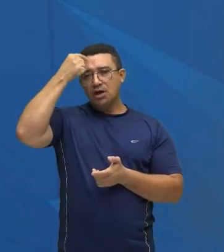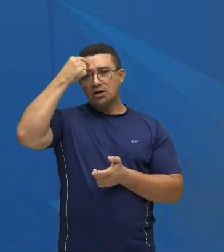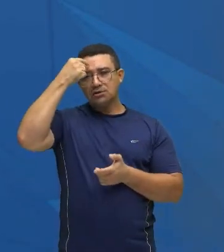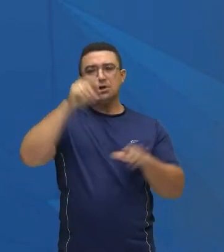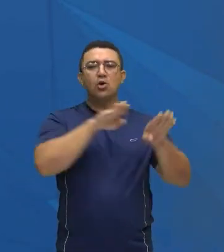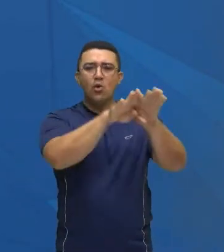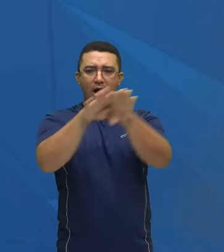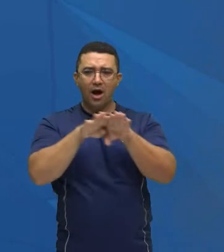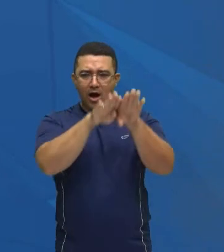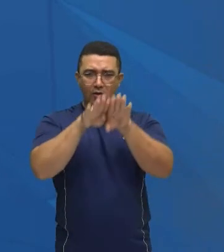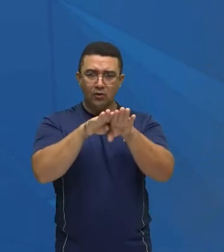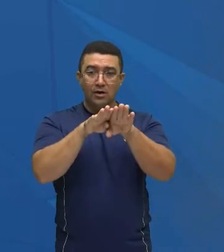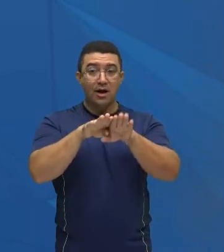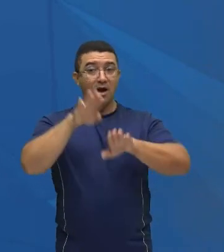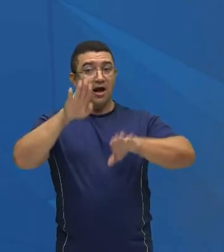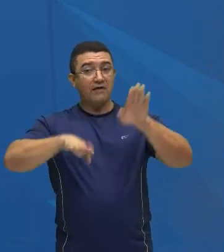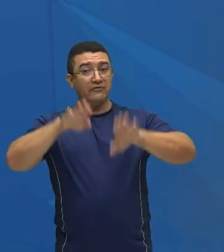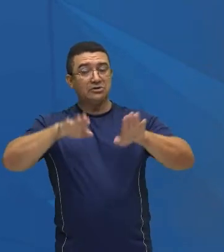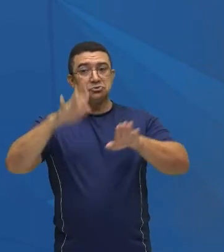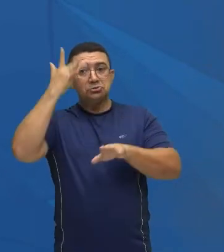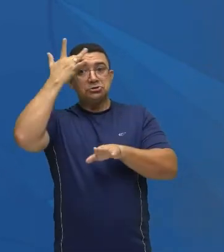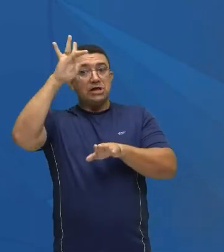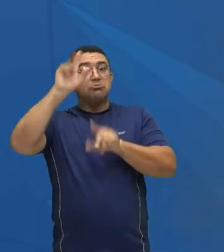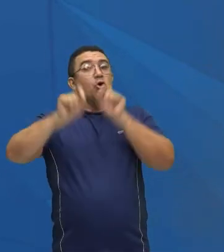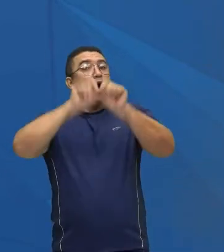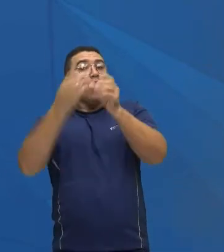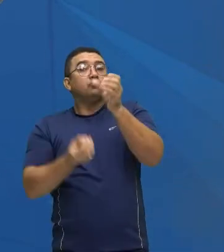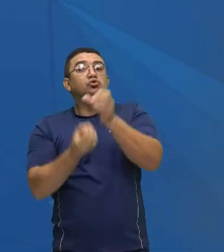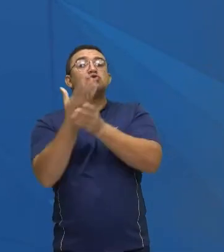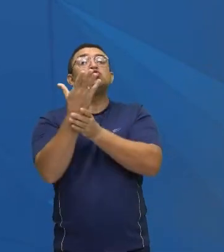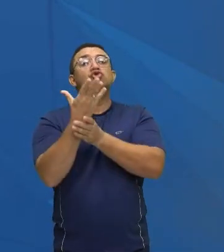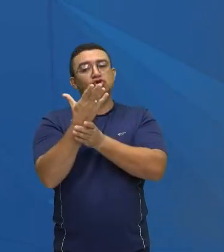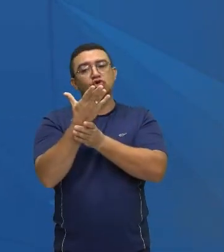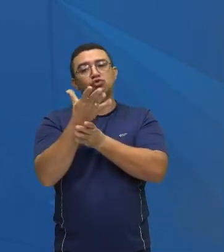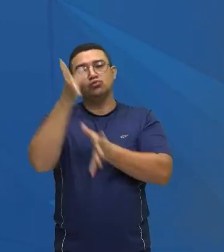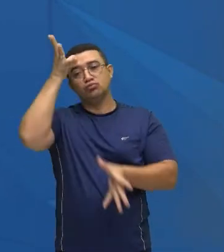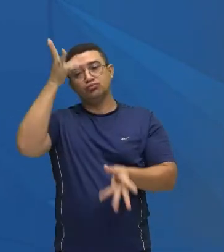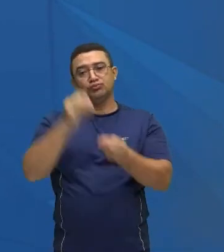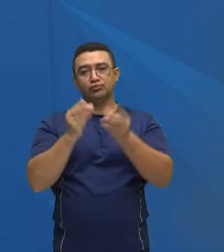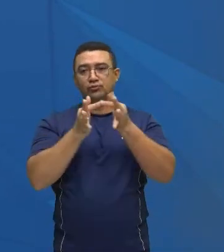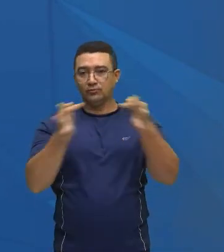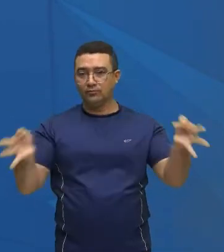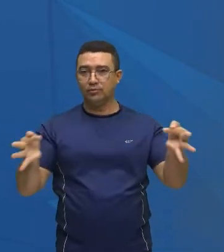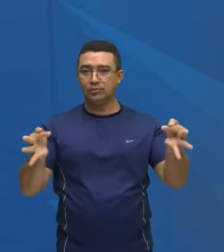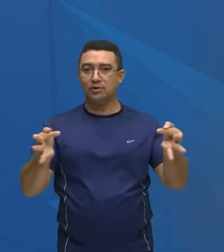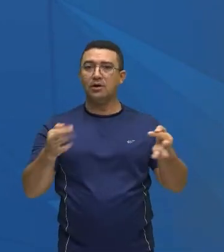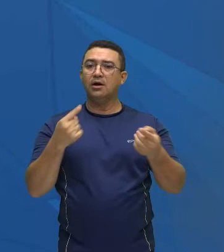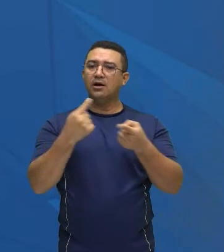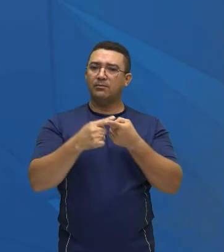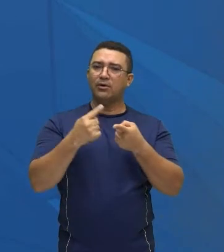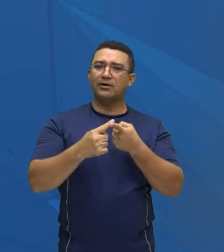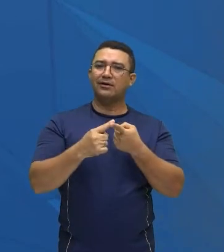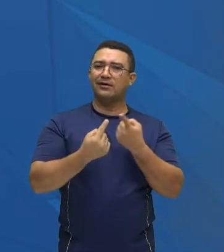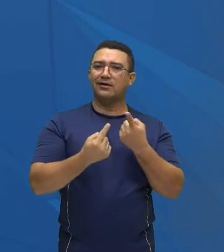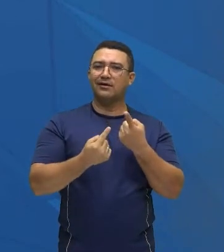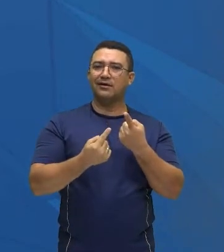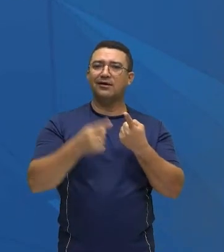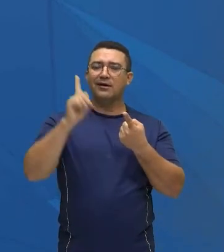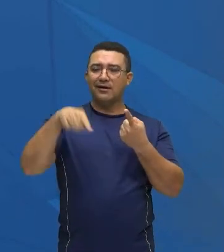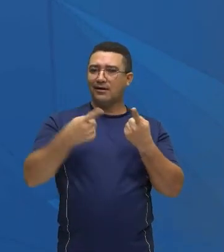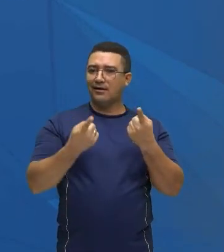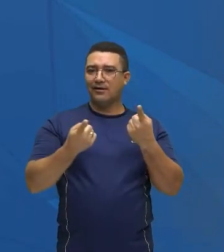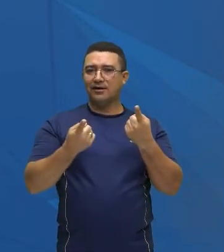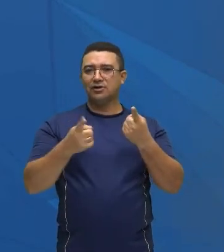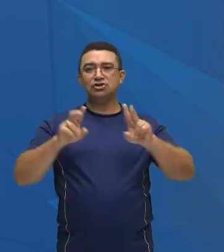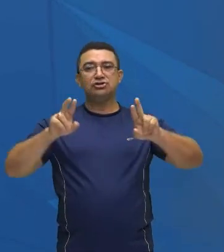realmente não se sabe a origem, né, porque às vezes trazem ditados que são